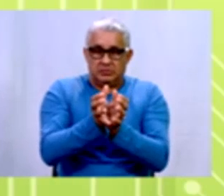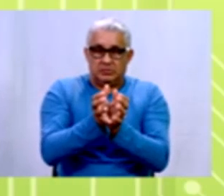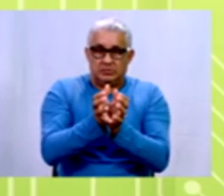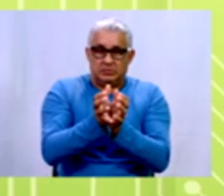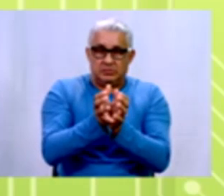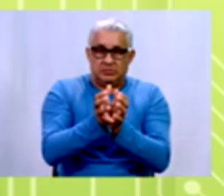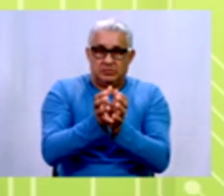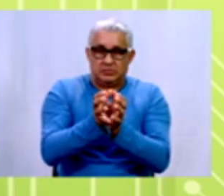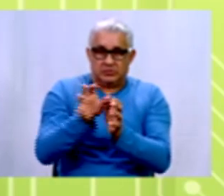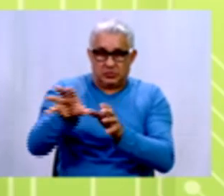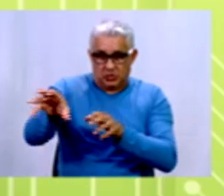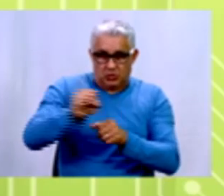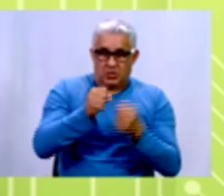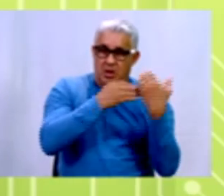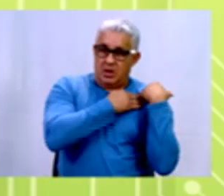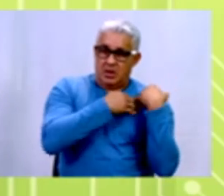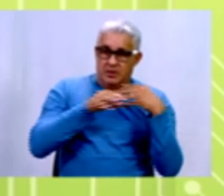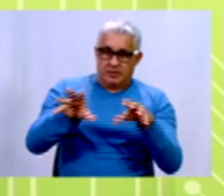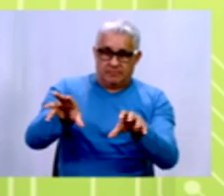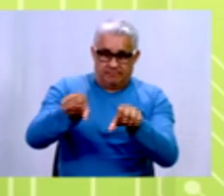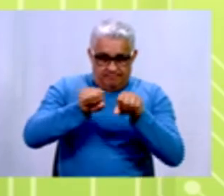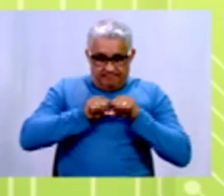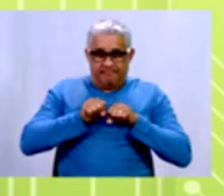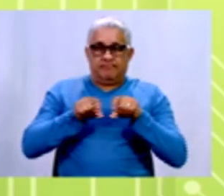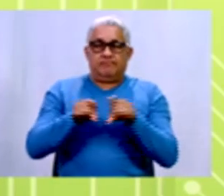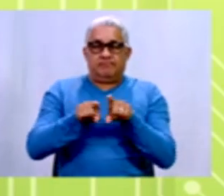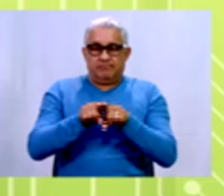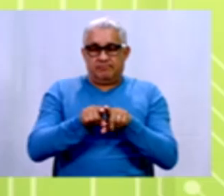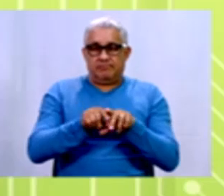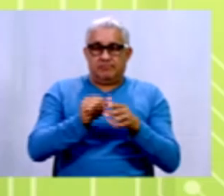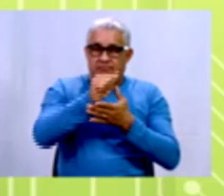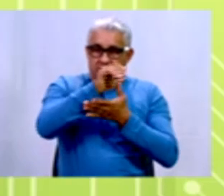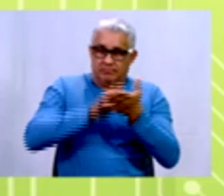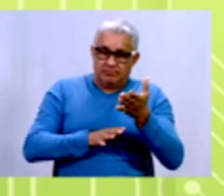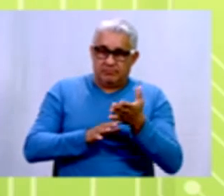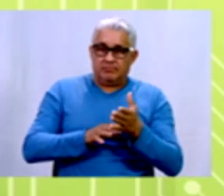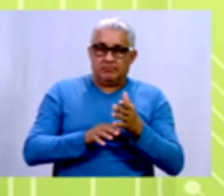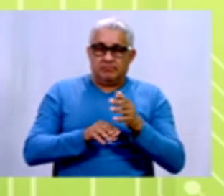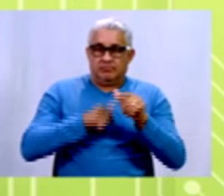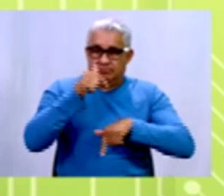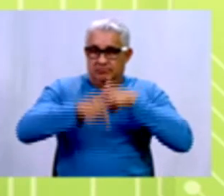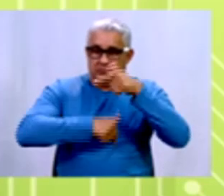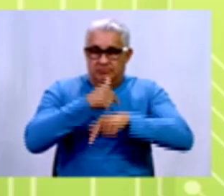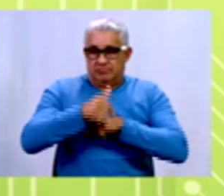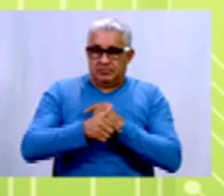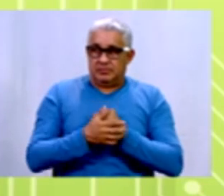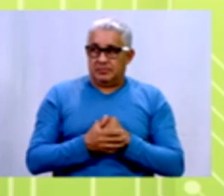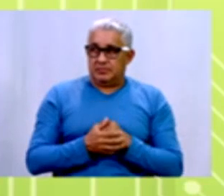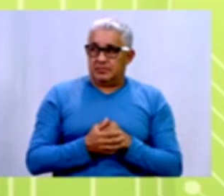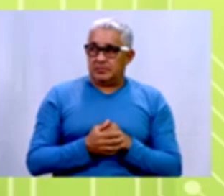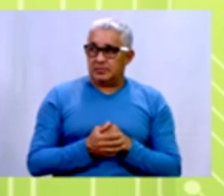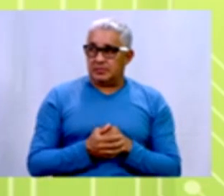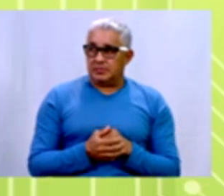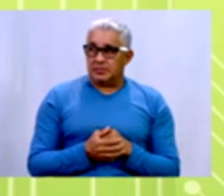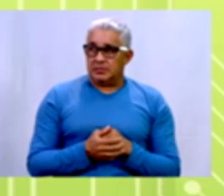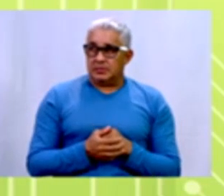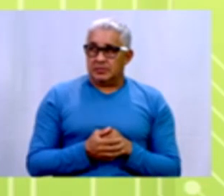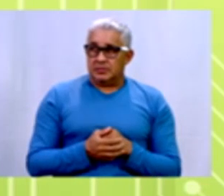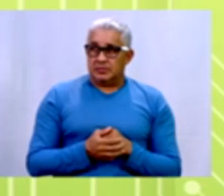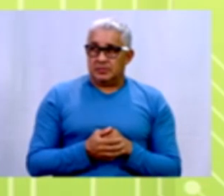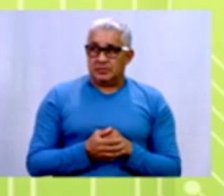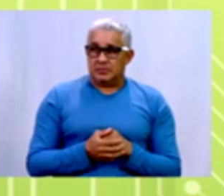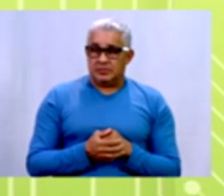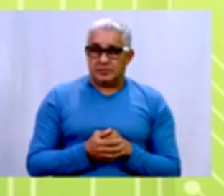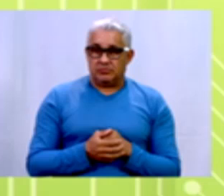para si a responsabilidade de desempenhar as atividades, mas de uma forma que não deixe